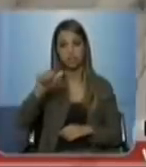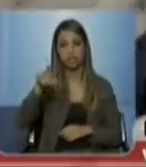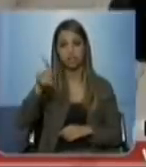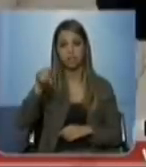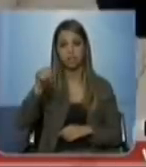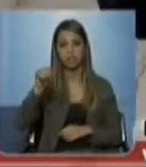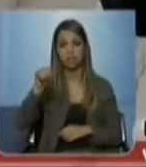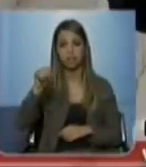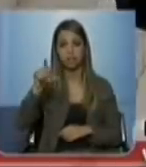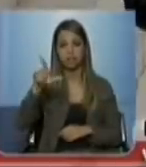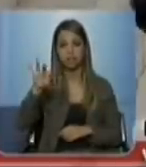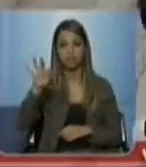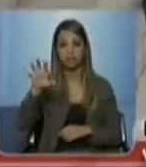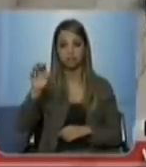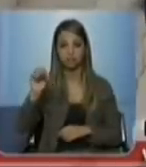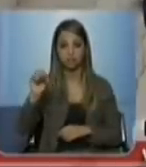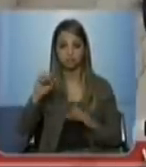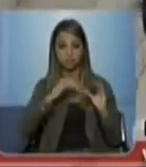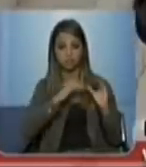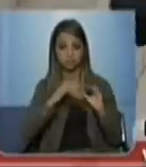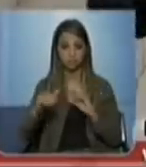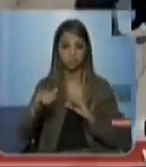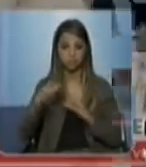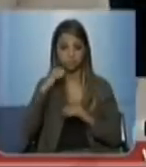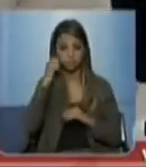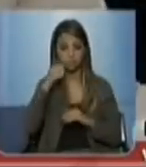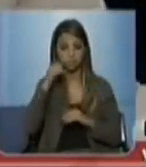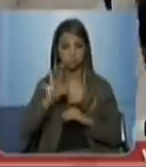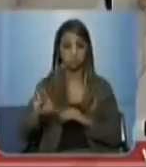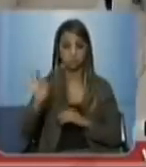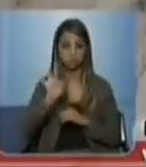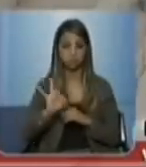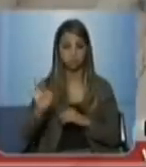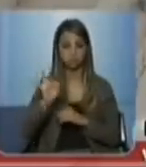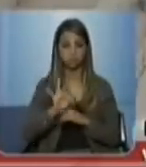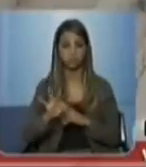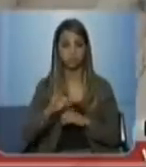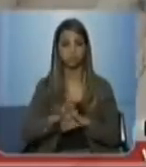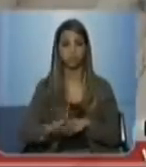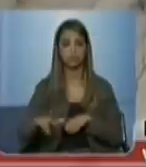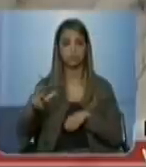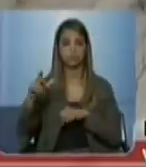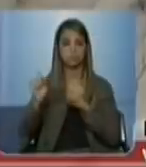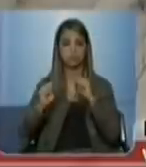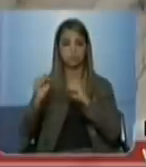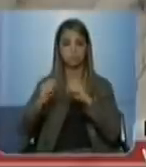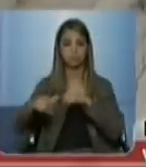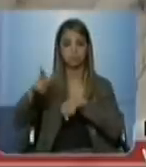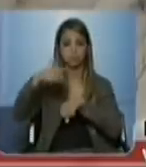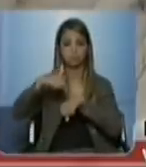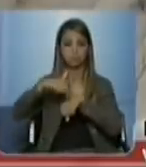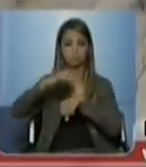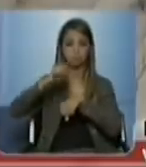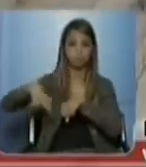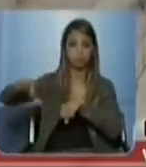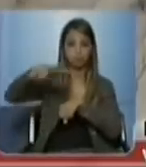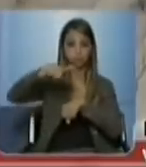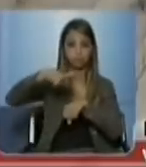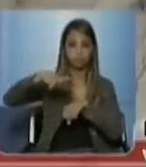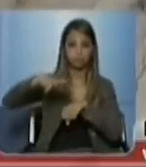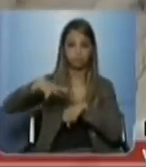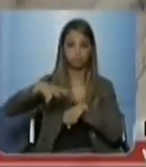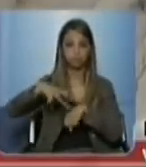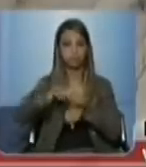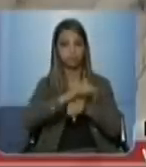Rodrigues faça os encaminhamentos pelo Senado Federal porque trata de uma multinacional e vamos também acionar